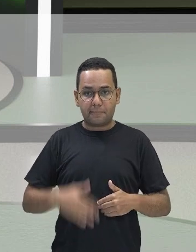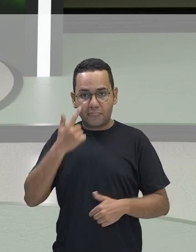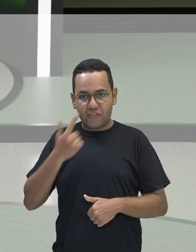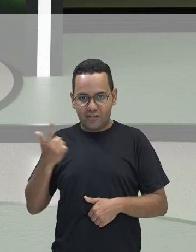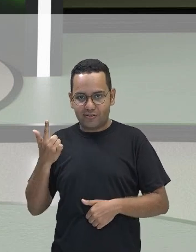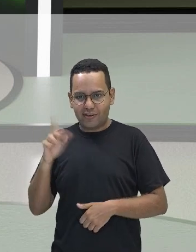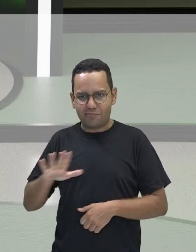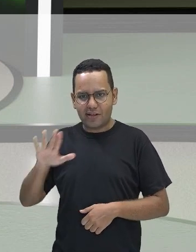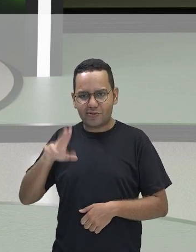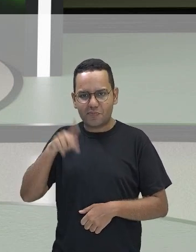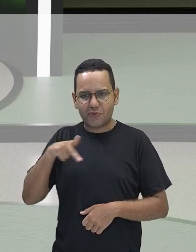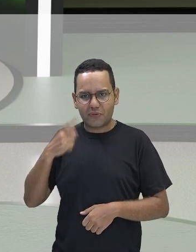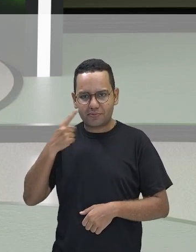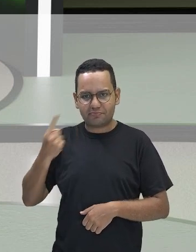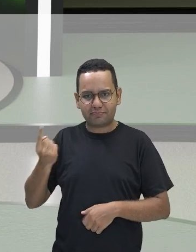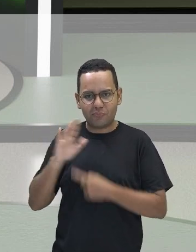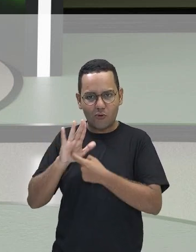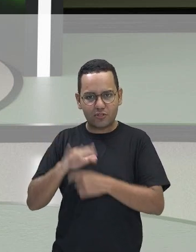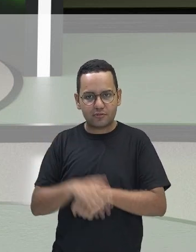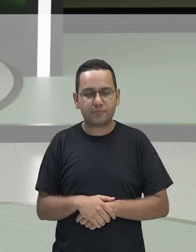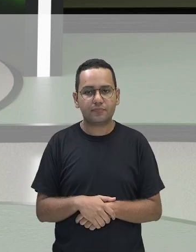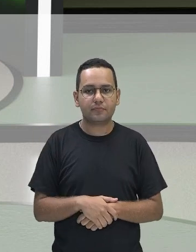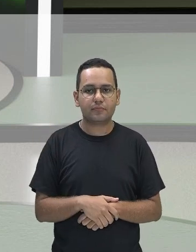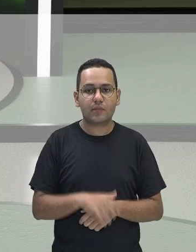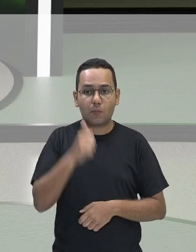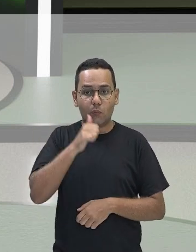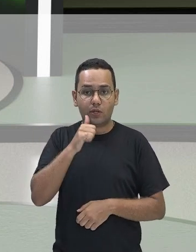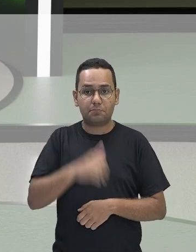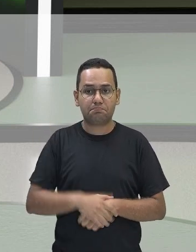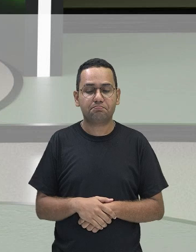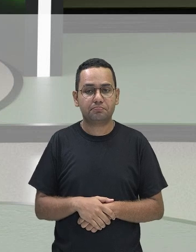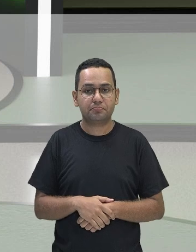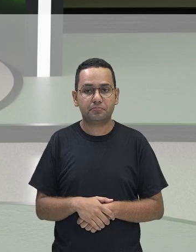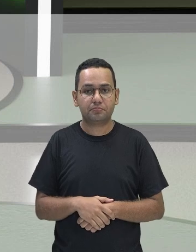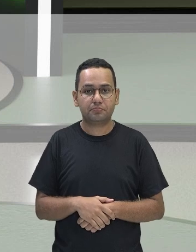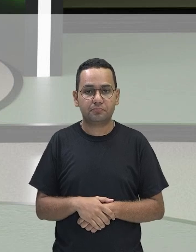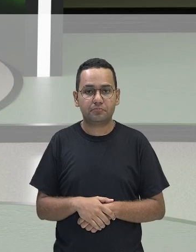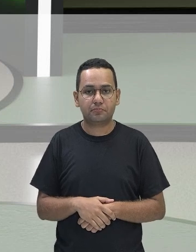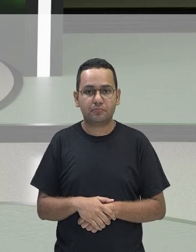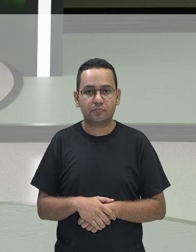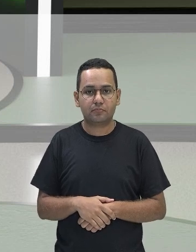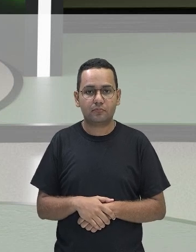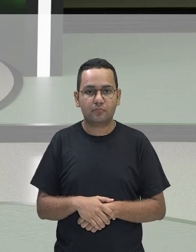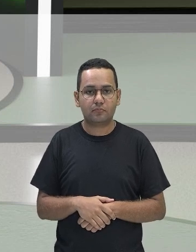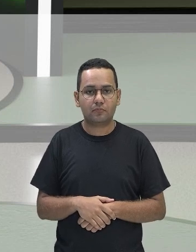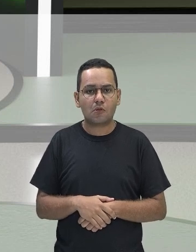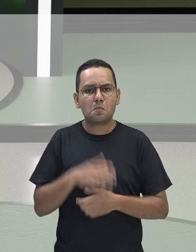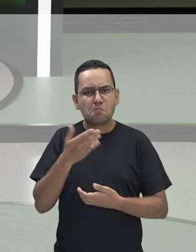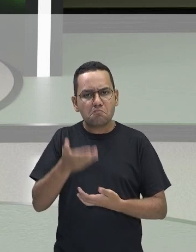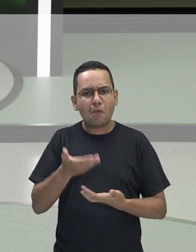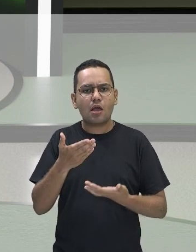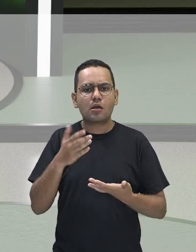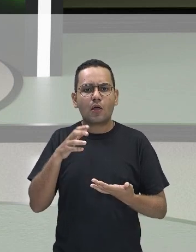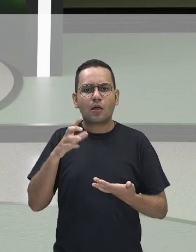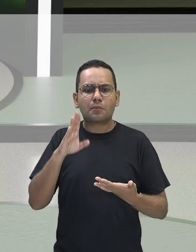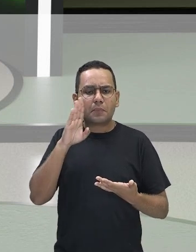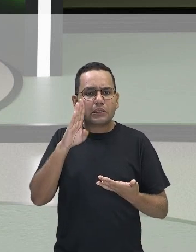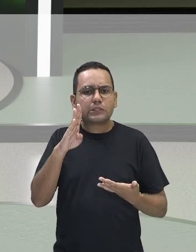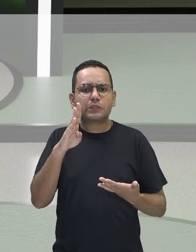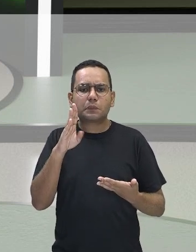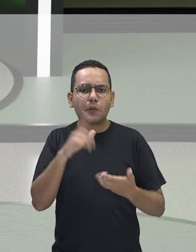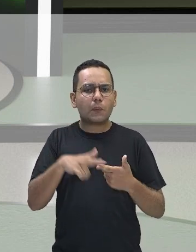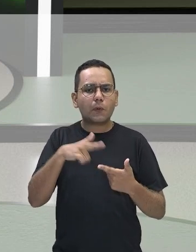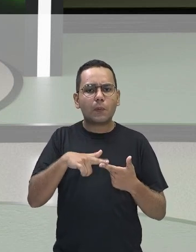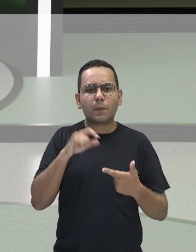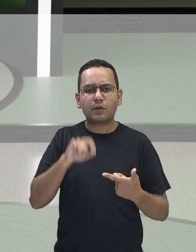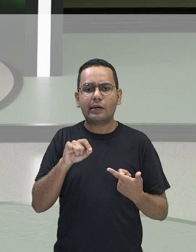aqui aproximadamente, nas mulheres, melhor dizendo, tá? Seu principal sintoma é maior intensidade das